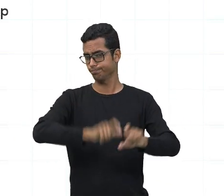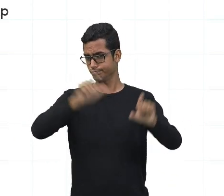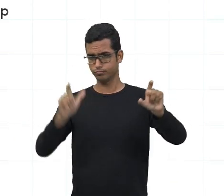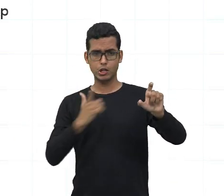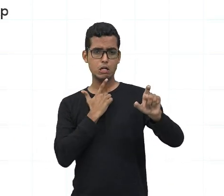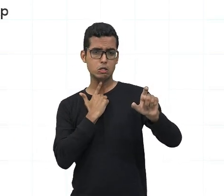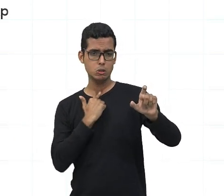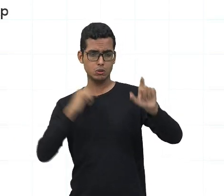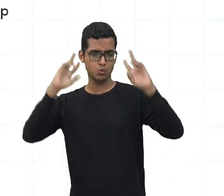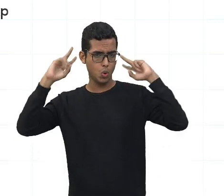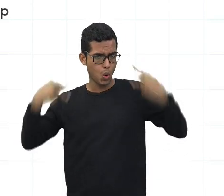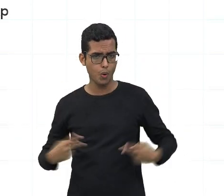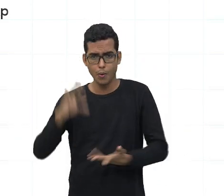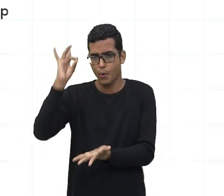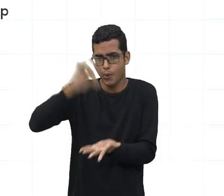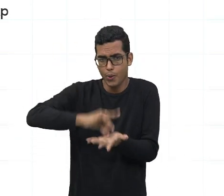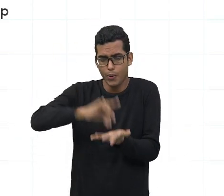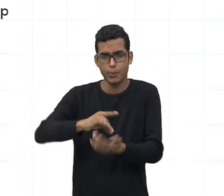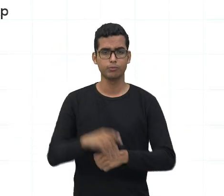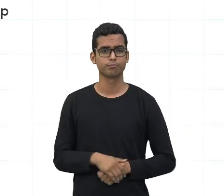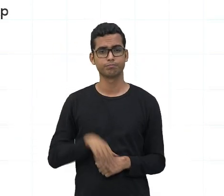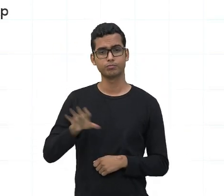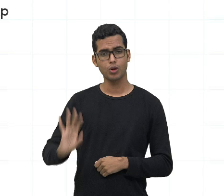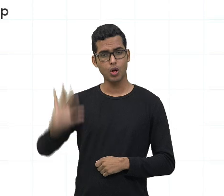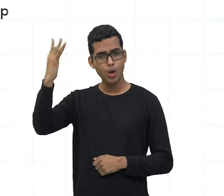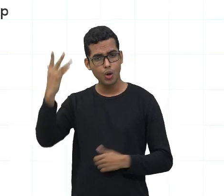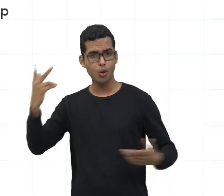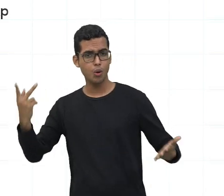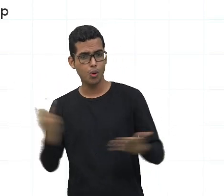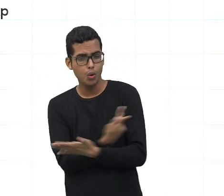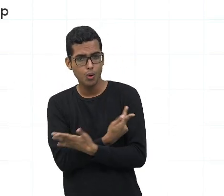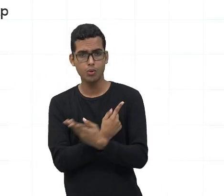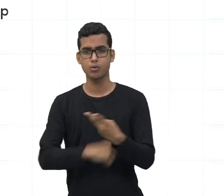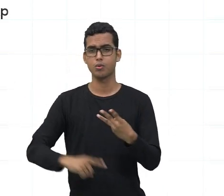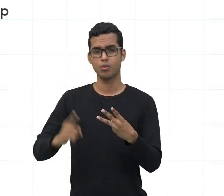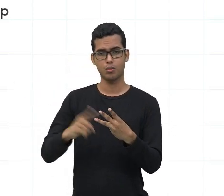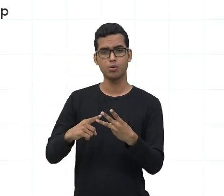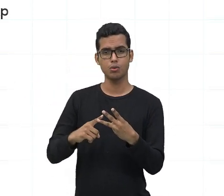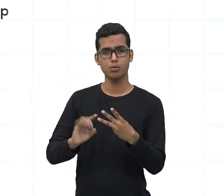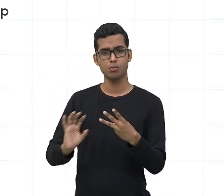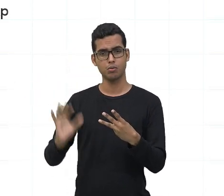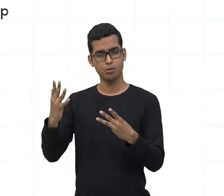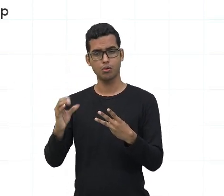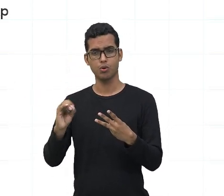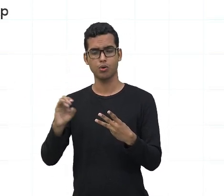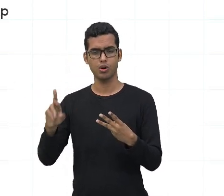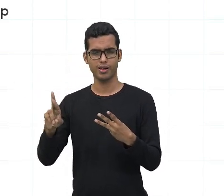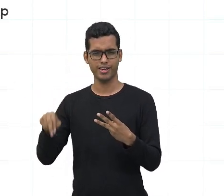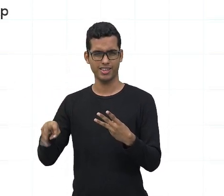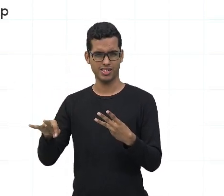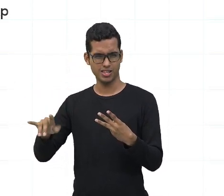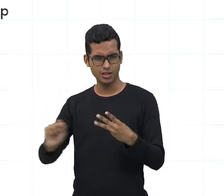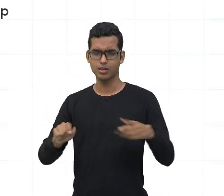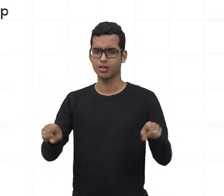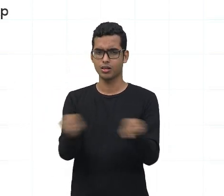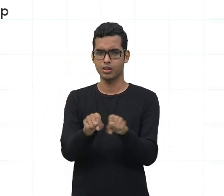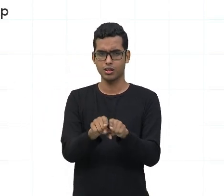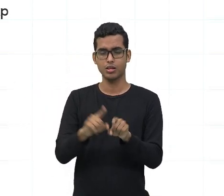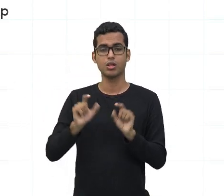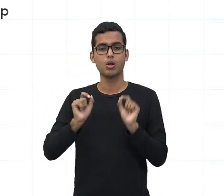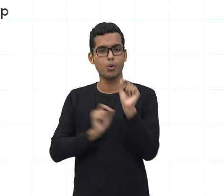vontade humana. Acontecido, acontecimento, ocorrência. Algo